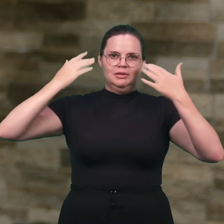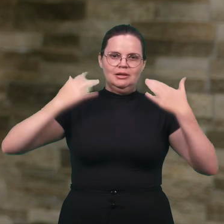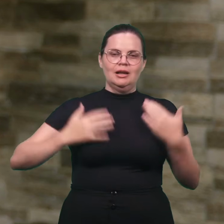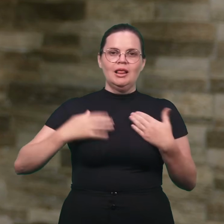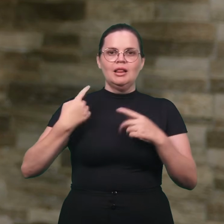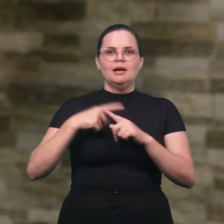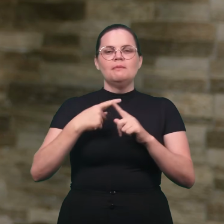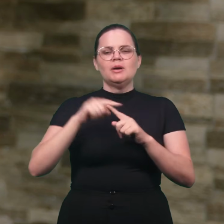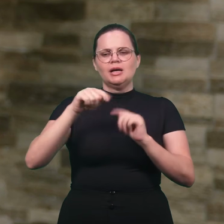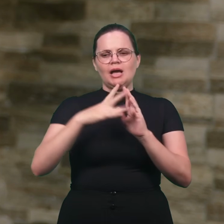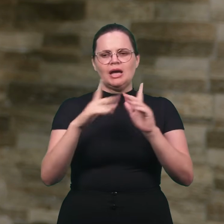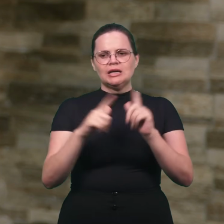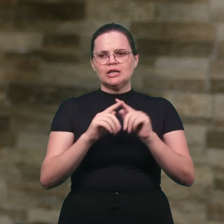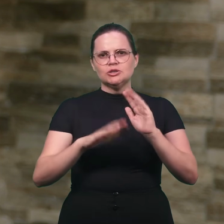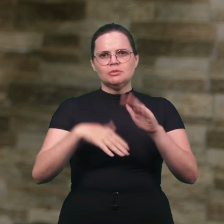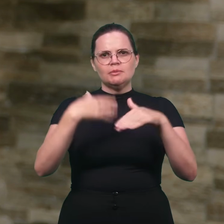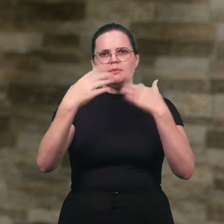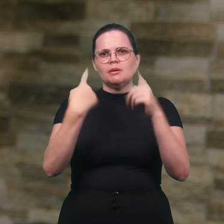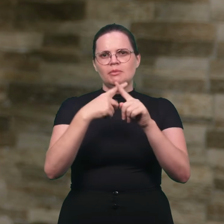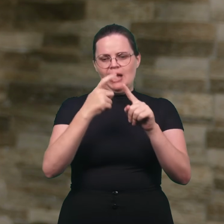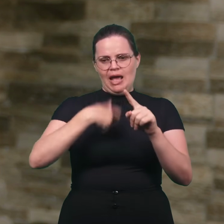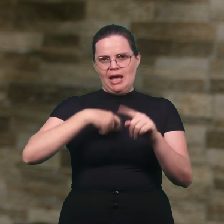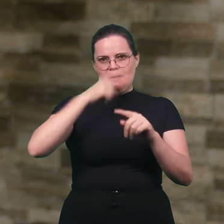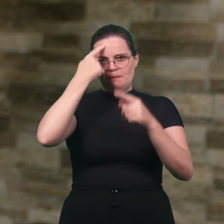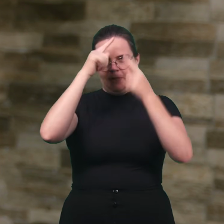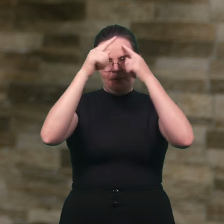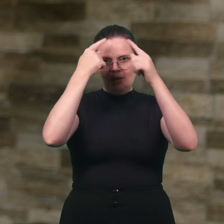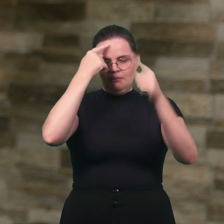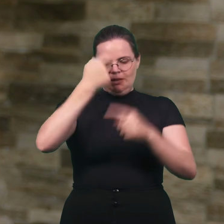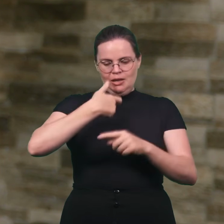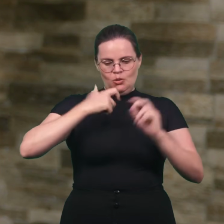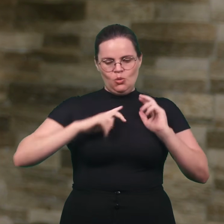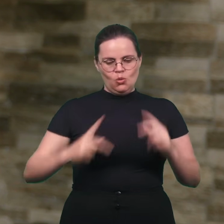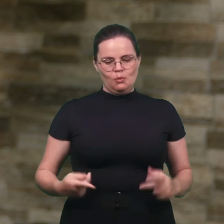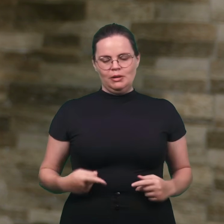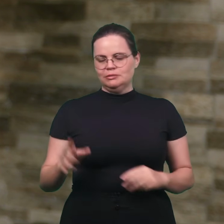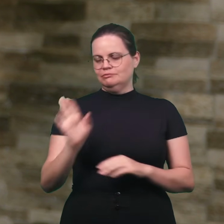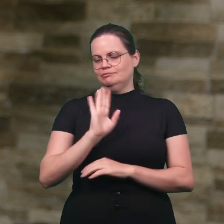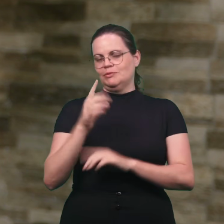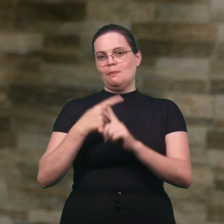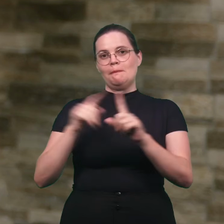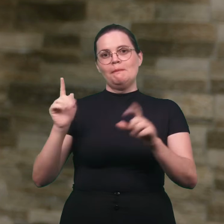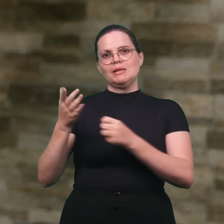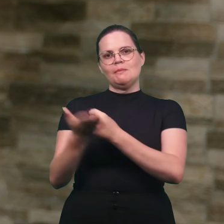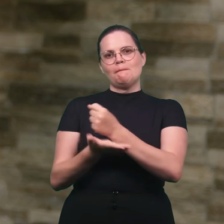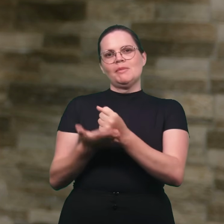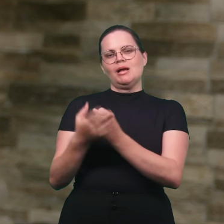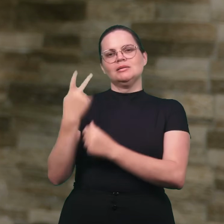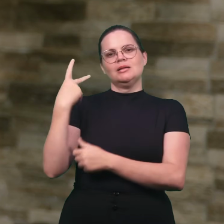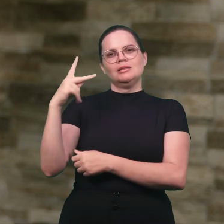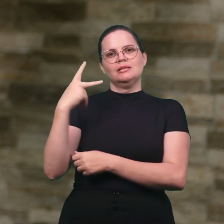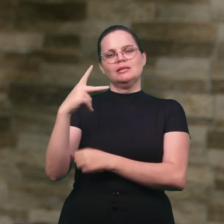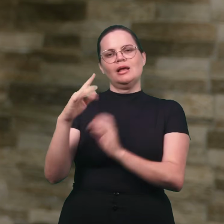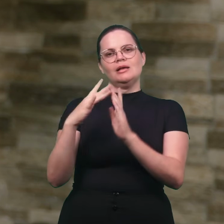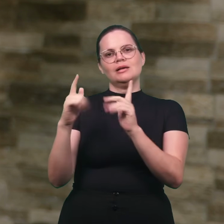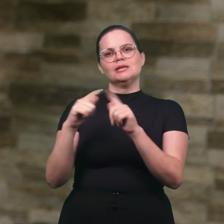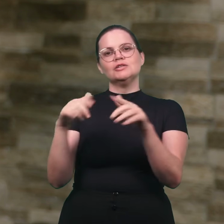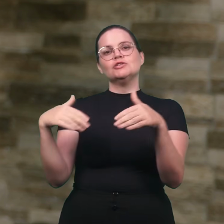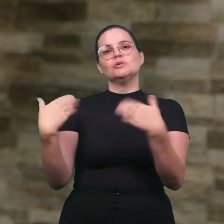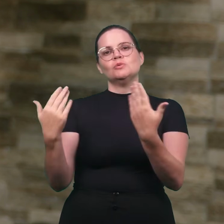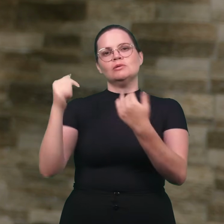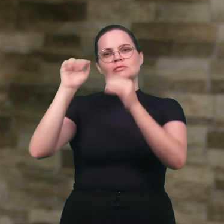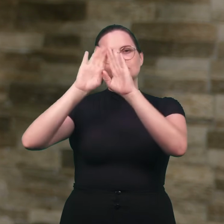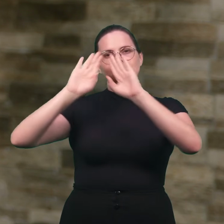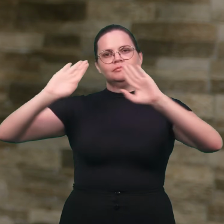por mente humana, por razão do homem, mas ela veio direto da essência. A fonte dela é a glória